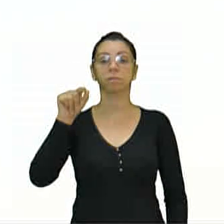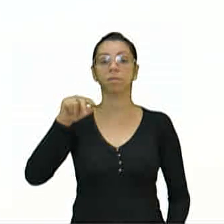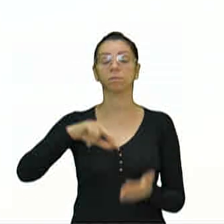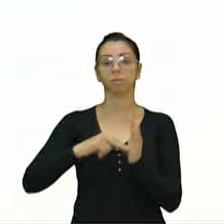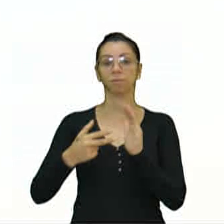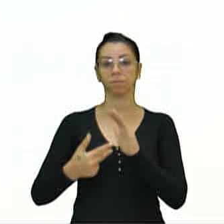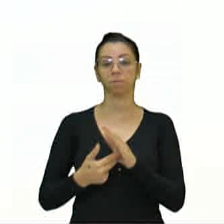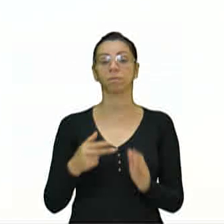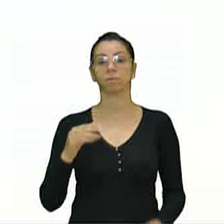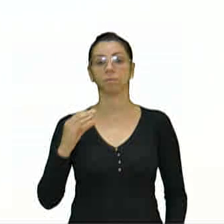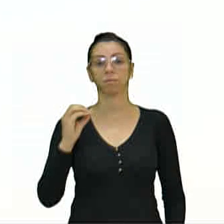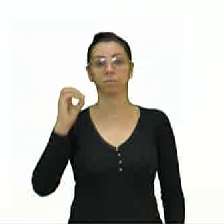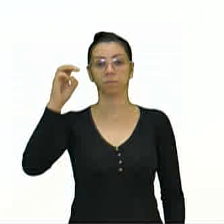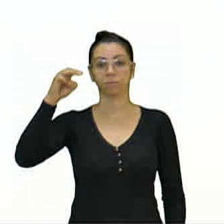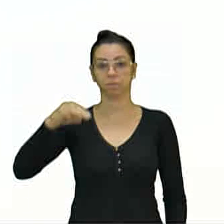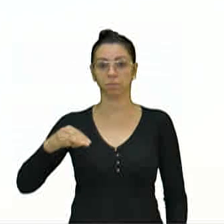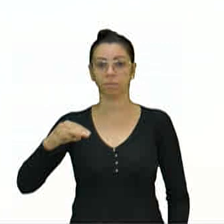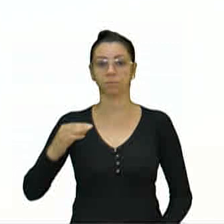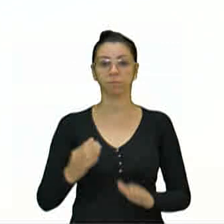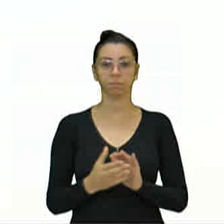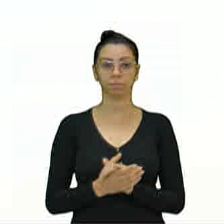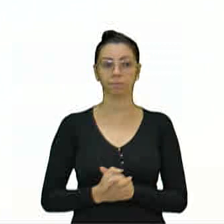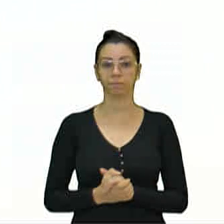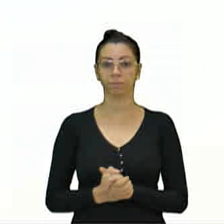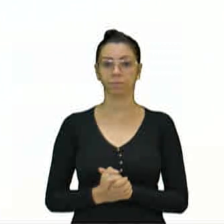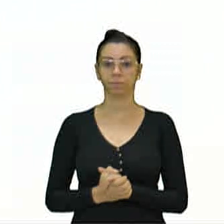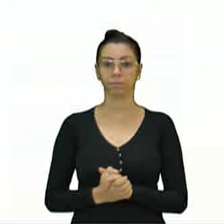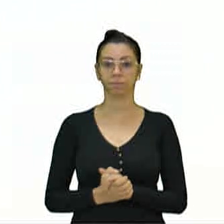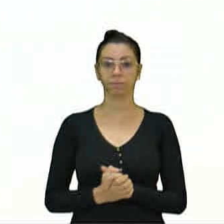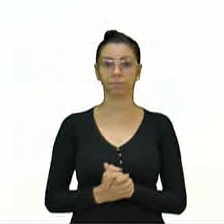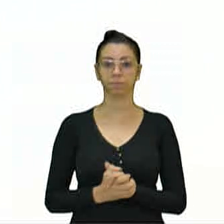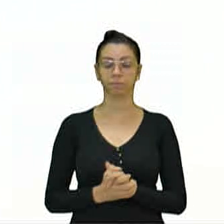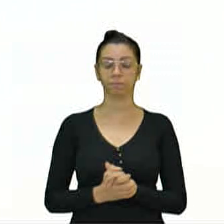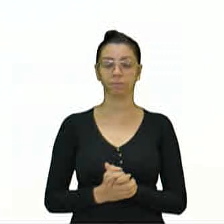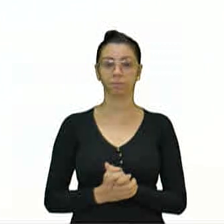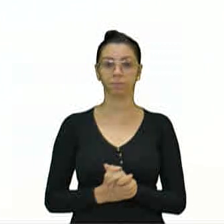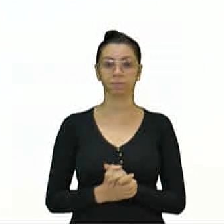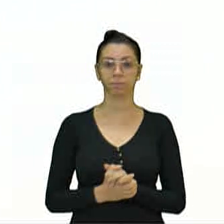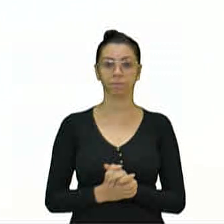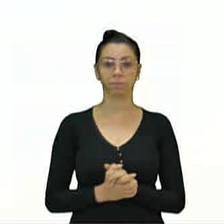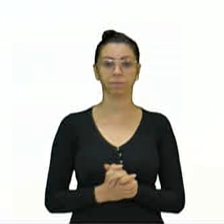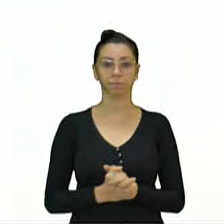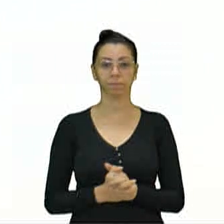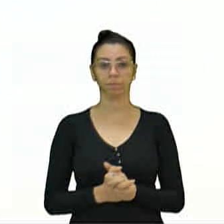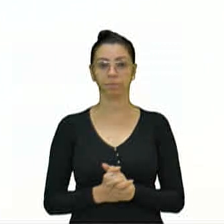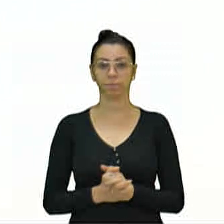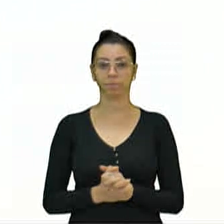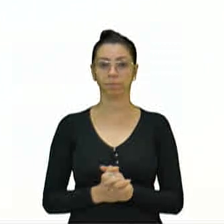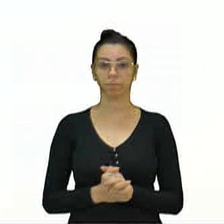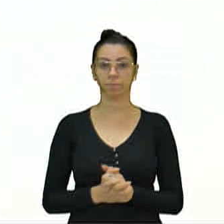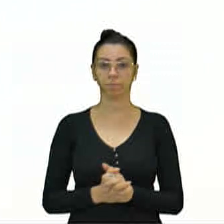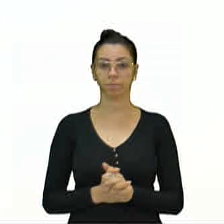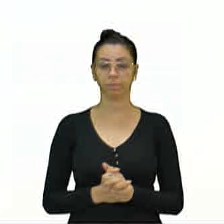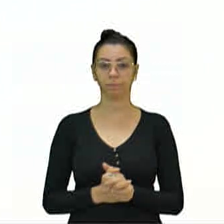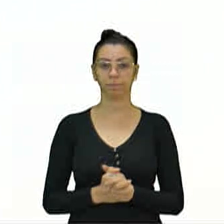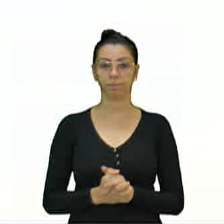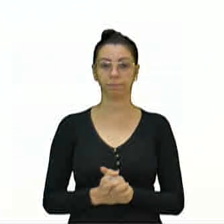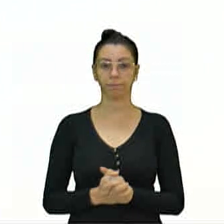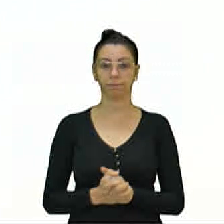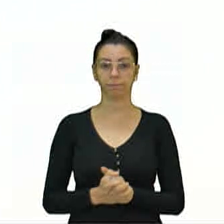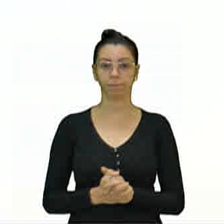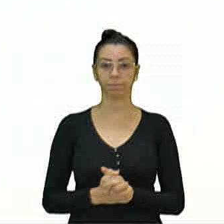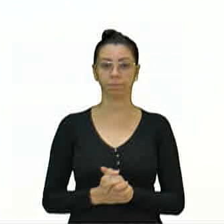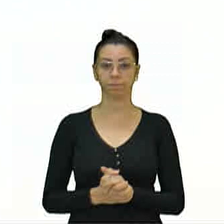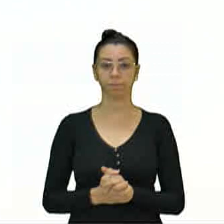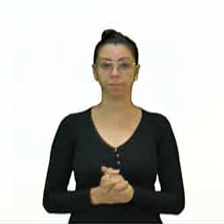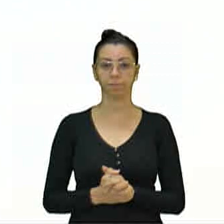audiências com. Cadê a última? A última tá aqui embaixo, né? É, making it an effective use